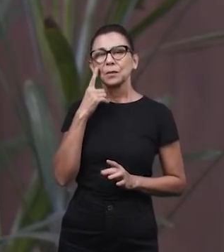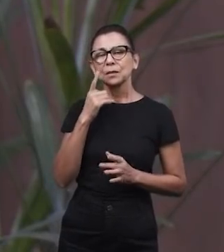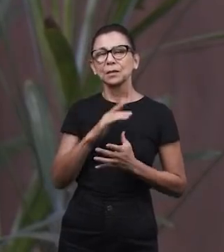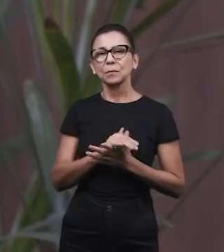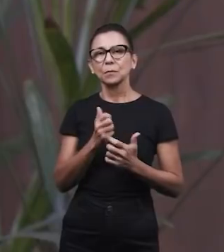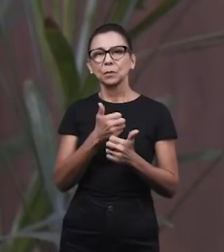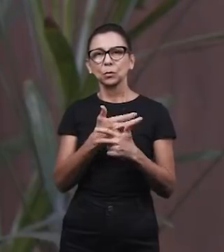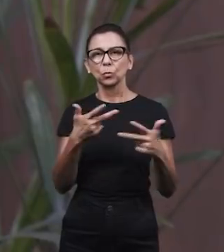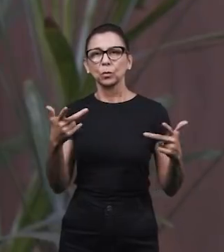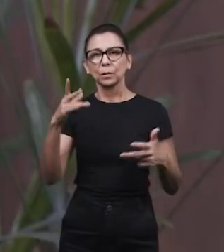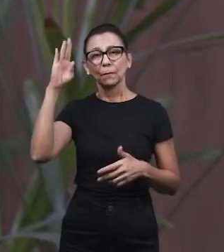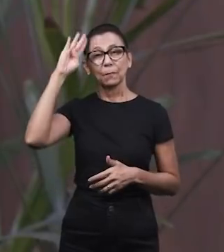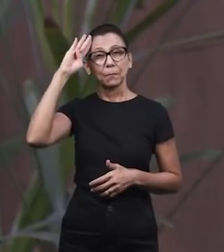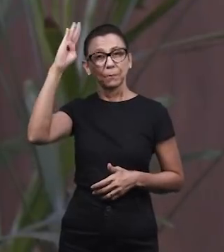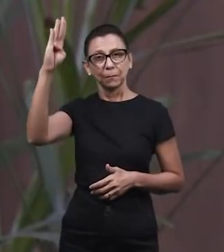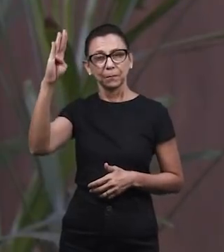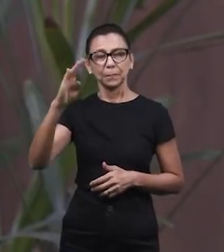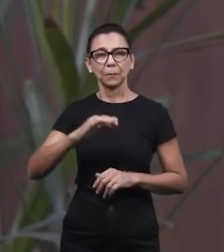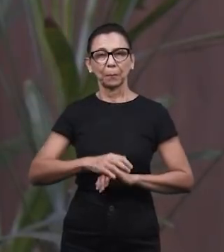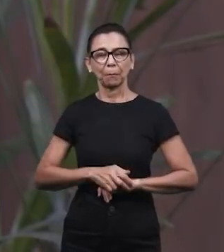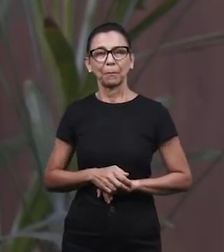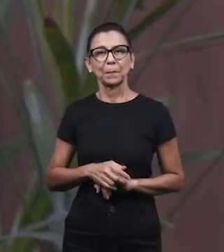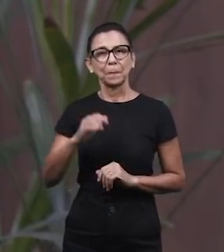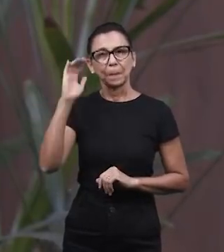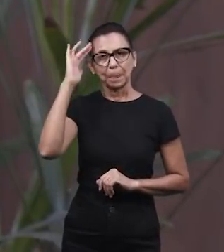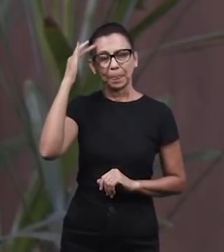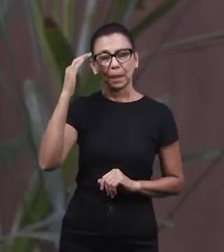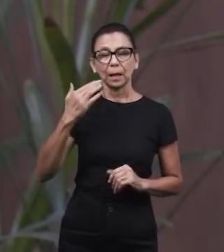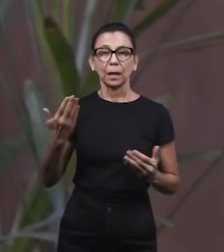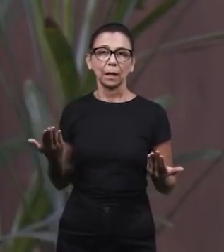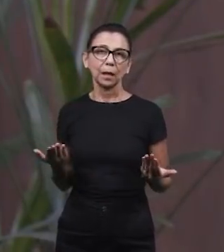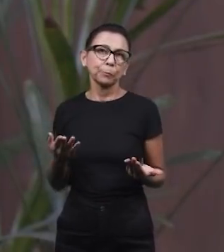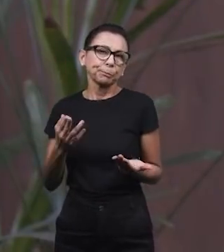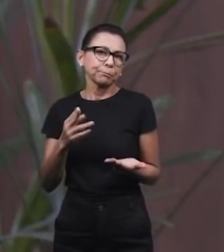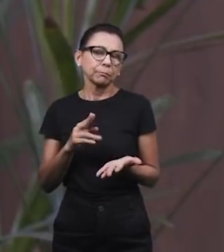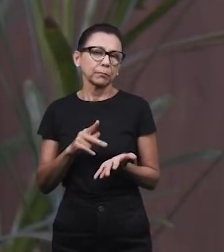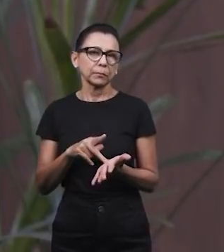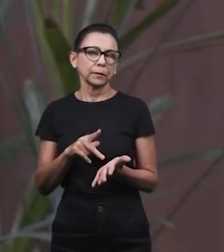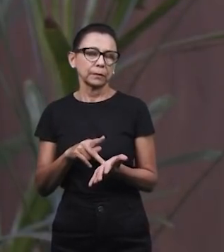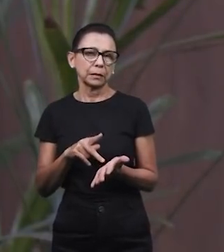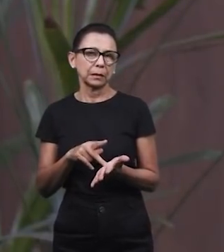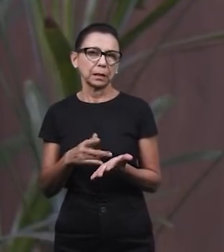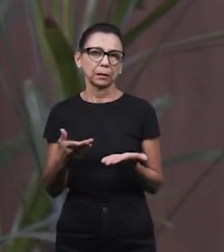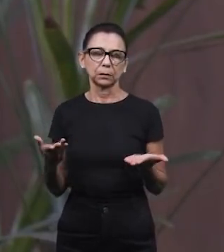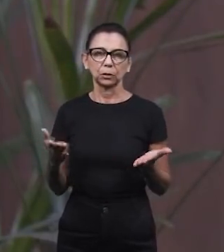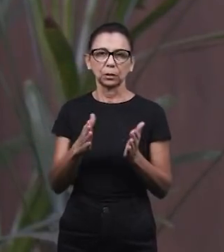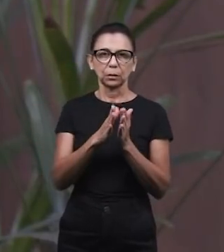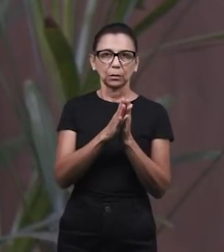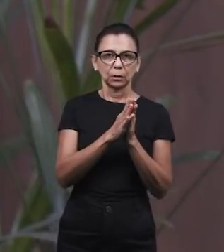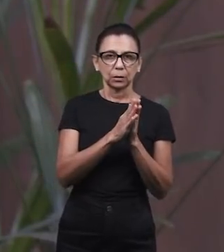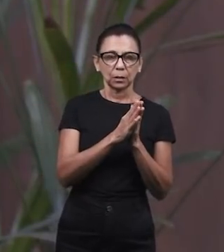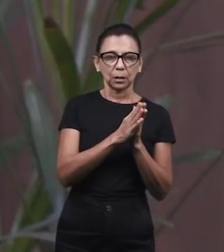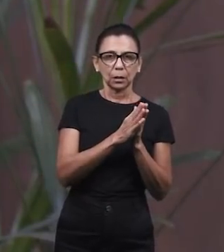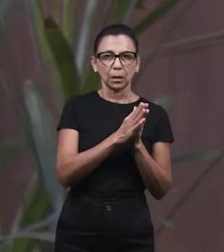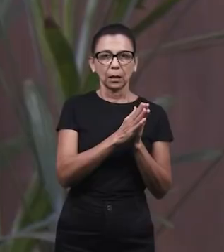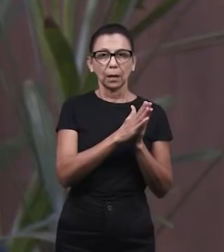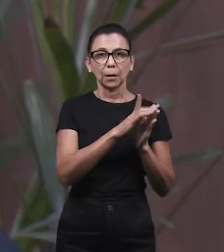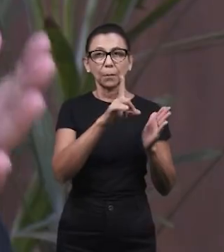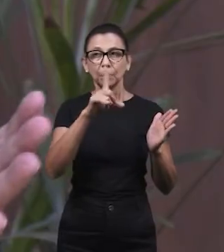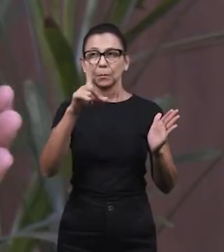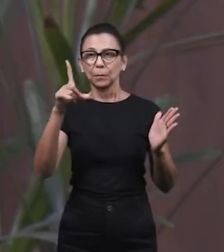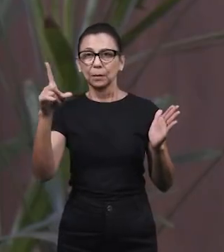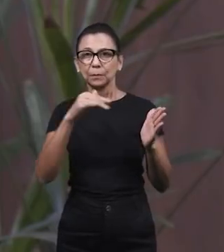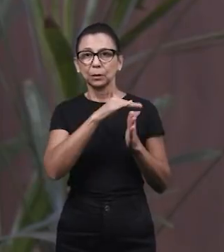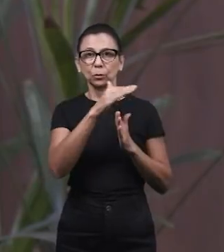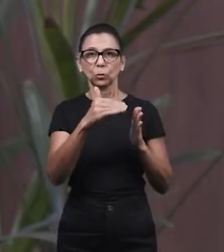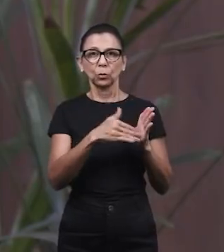dizer, que são fundamentais para esse entendimento. Porque, na verdade, toda a Bíblia, agora falando tanto o